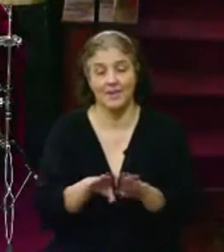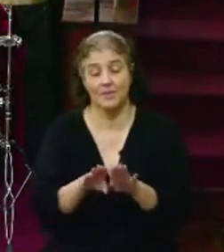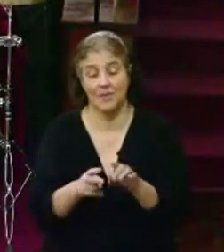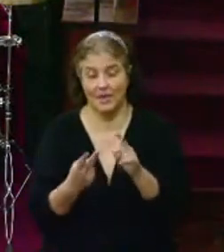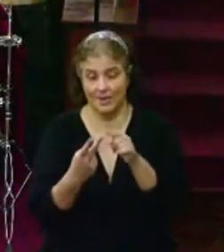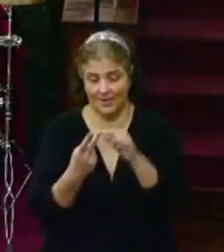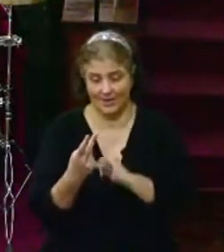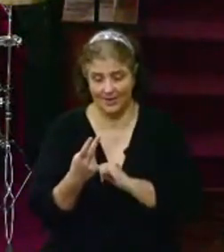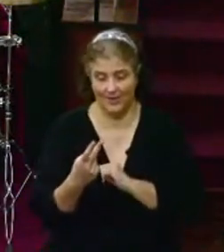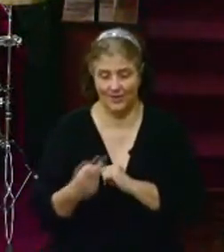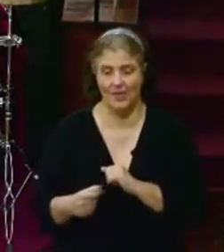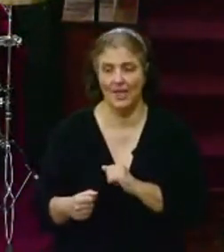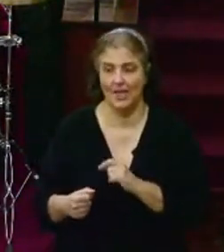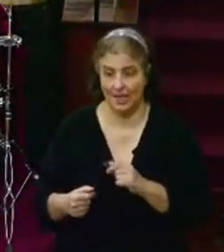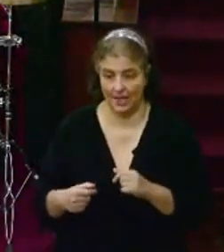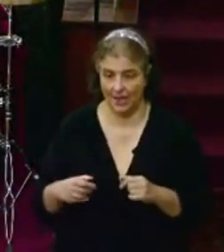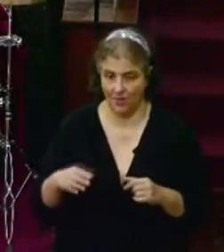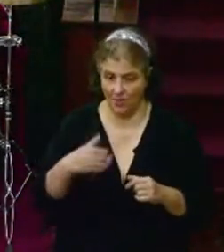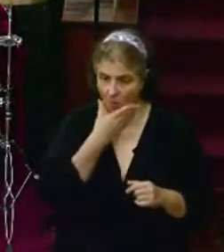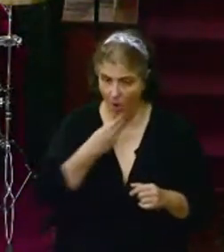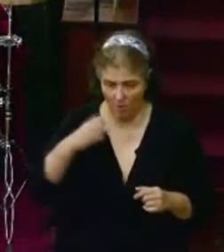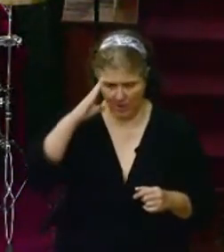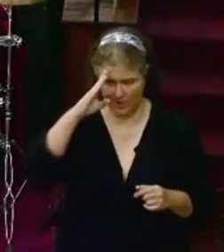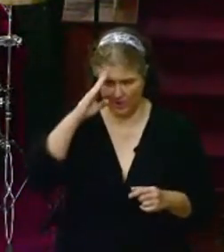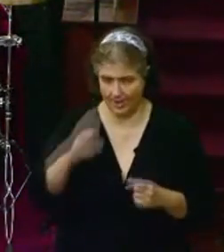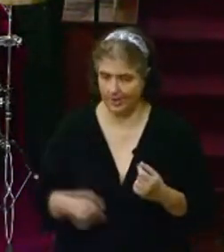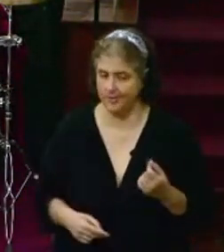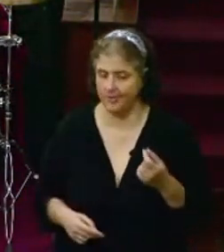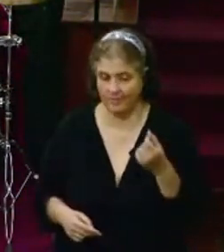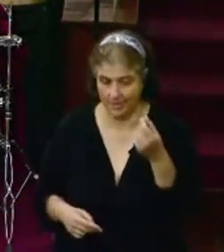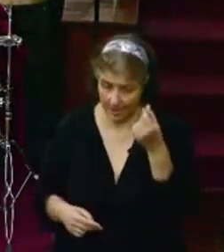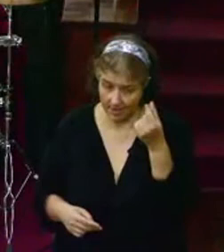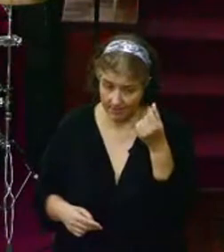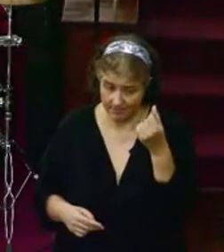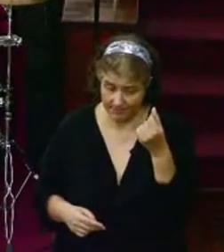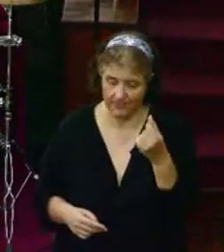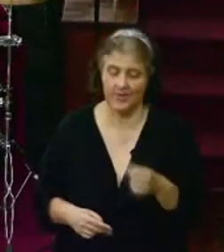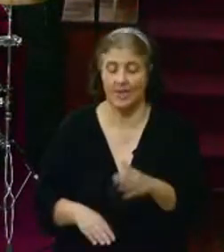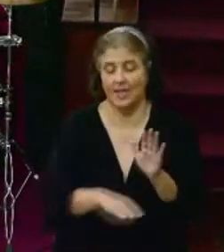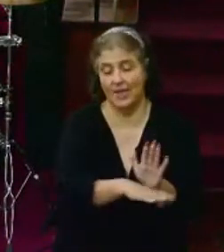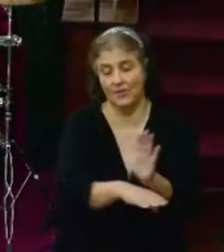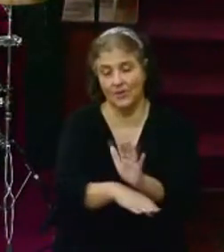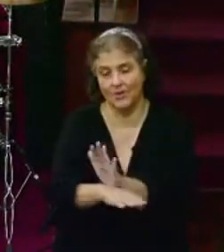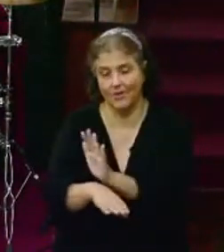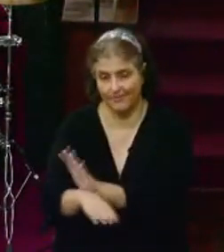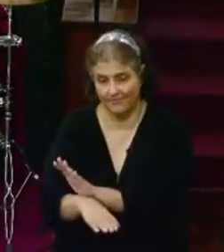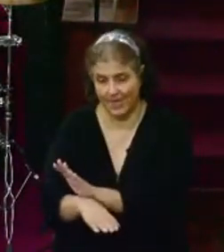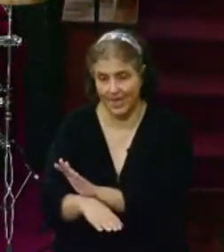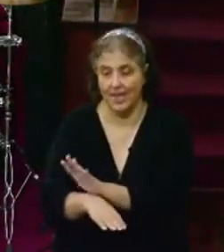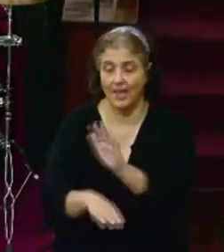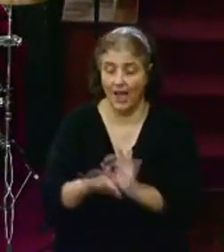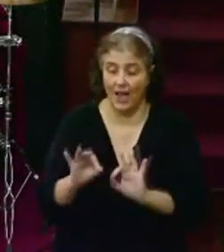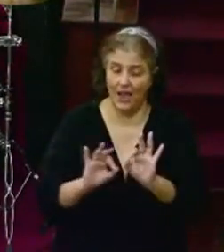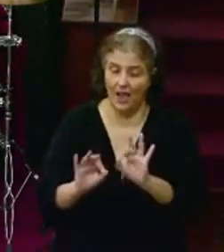ele patrocinou a construção da sinagoga. E vale ressaltar que essa sinagoga certamente foi utilizada